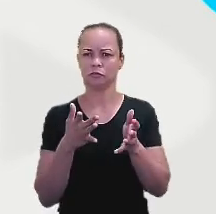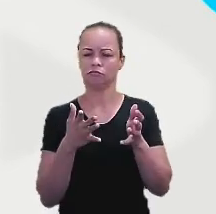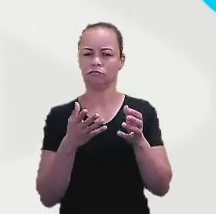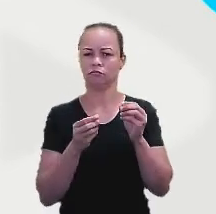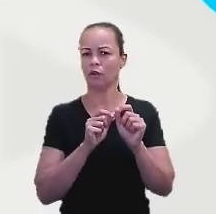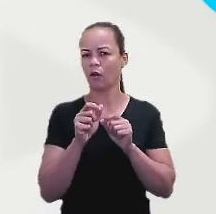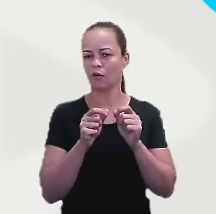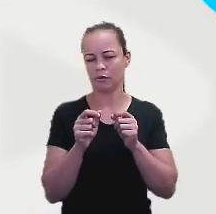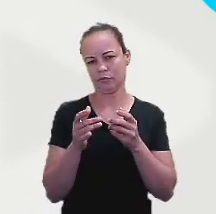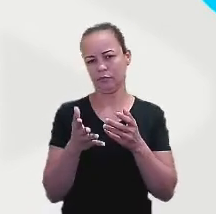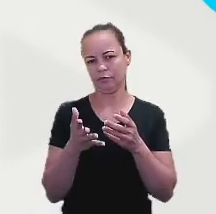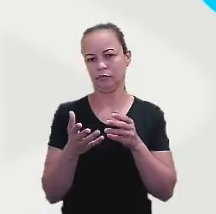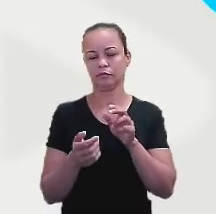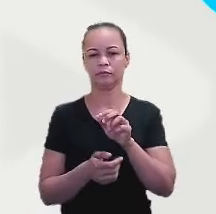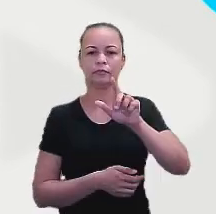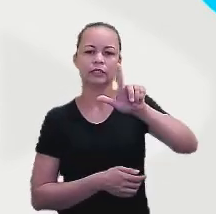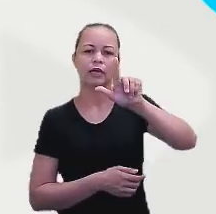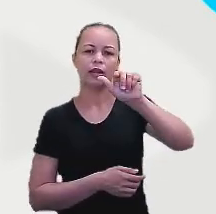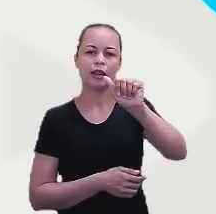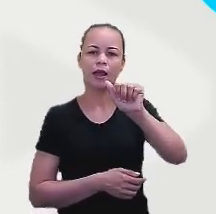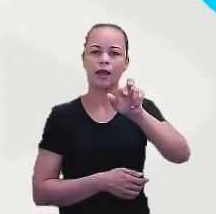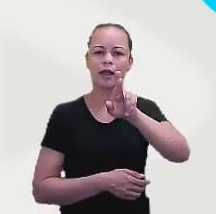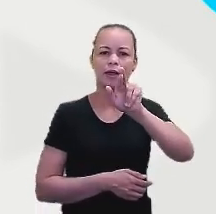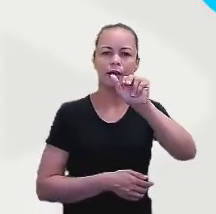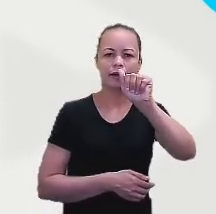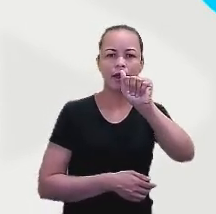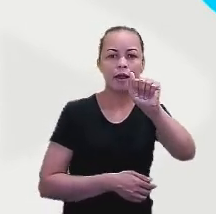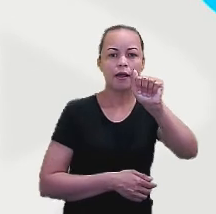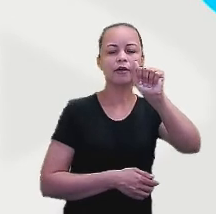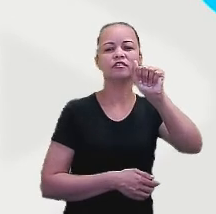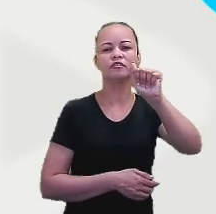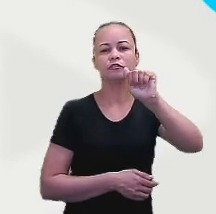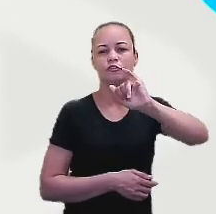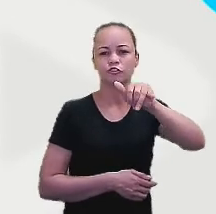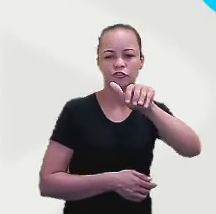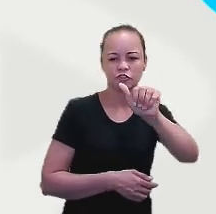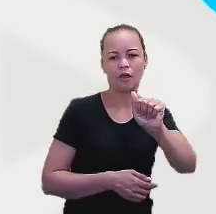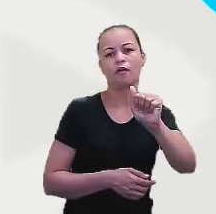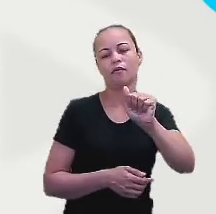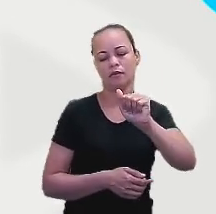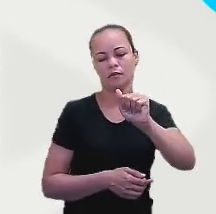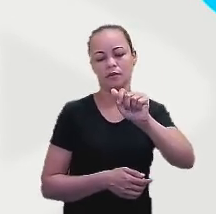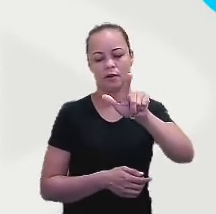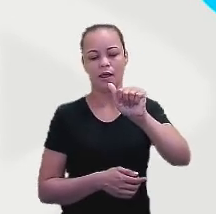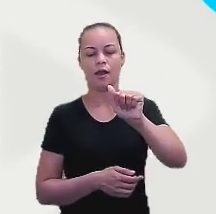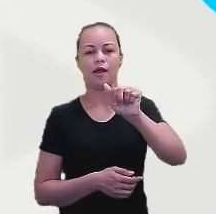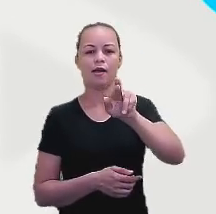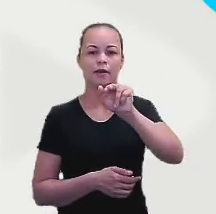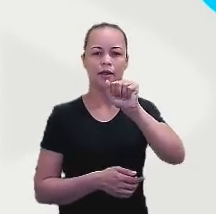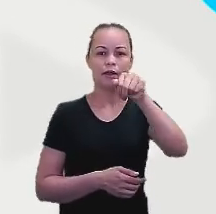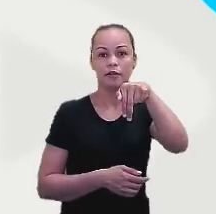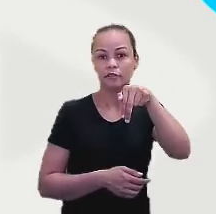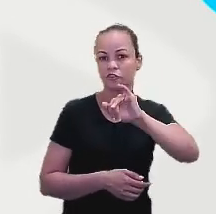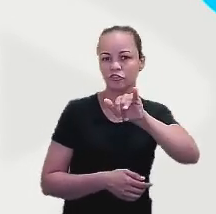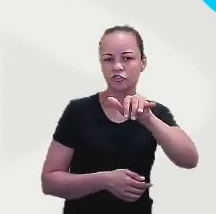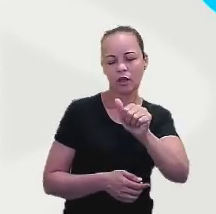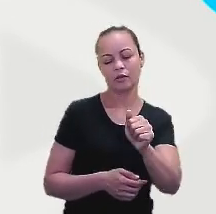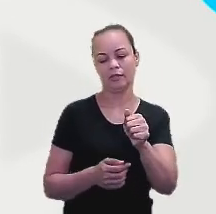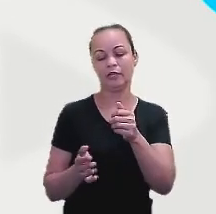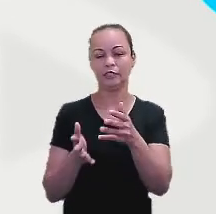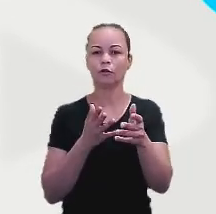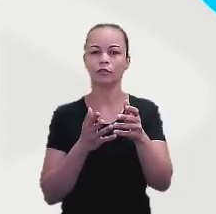né? Então, eu vou chamá-la. Laranja. Chamei uma vez, duas. Laranja. Então, ó, a sílaba